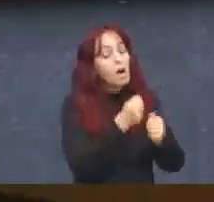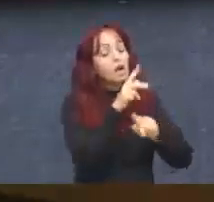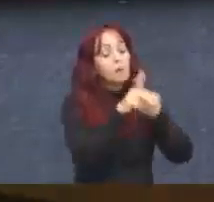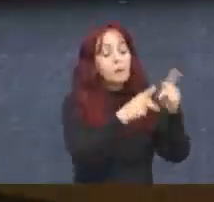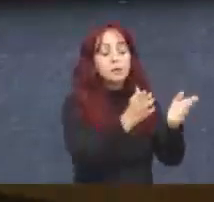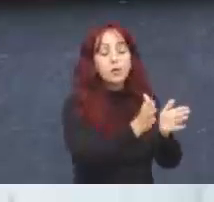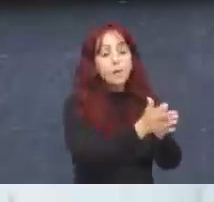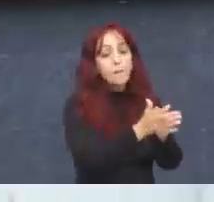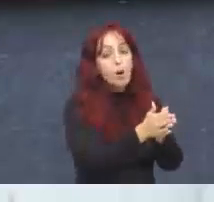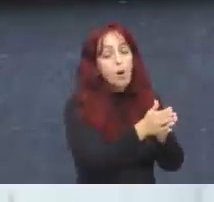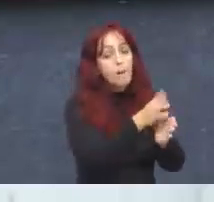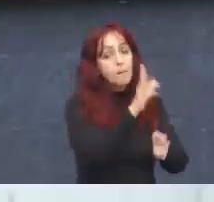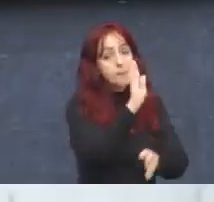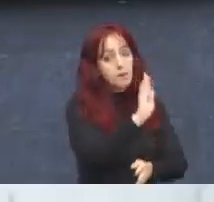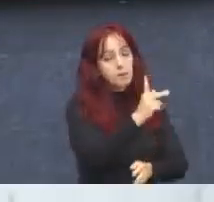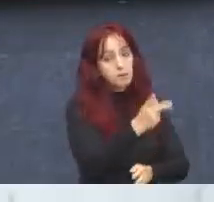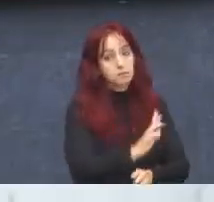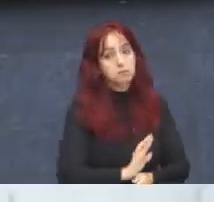cidade de Belo Horizonte.